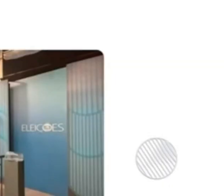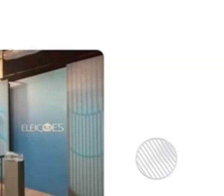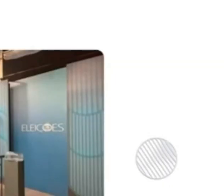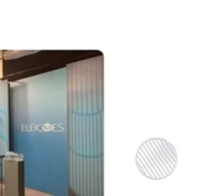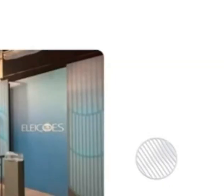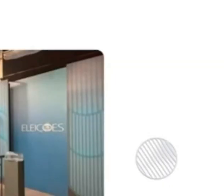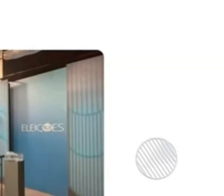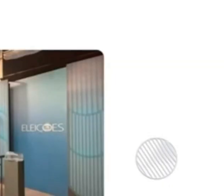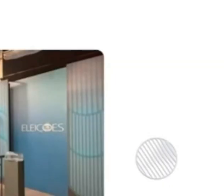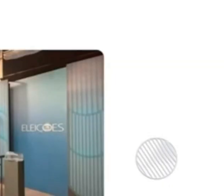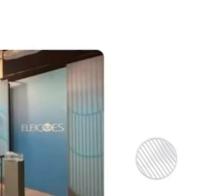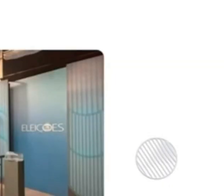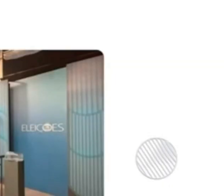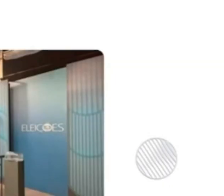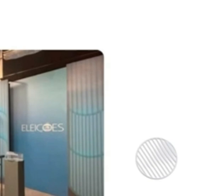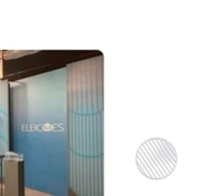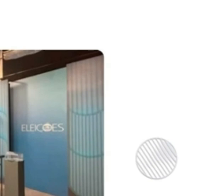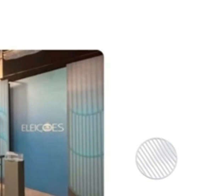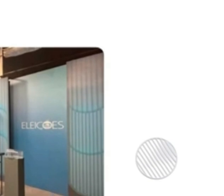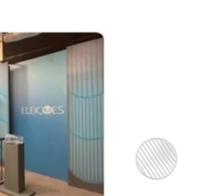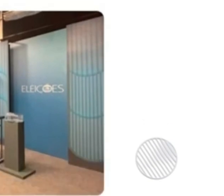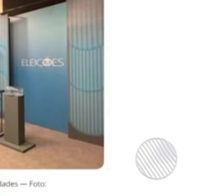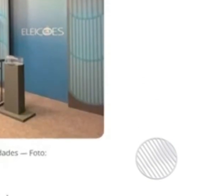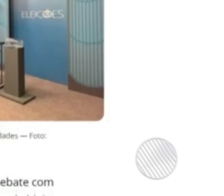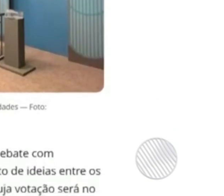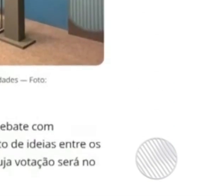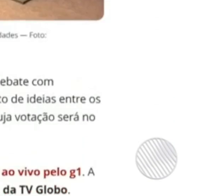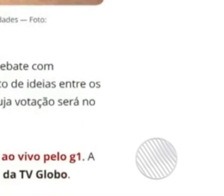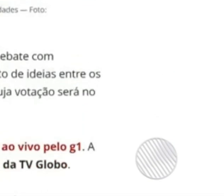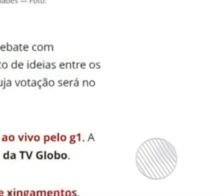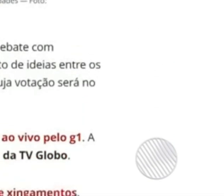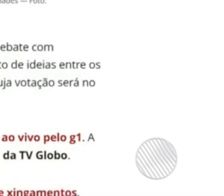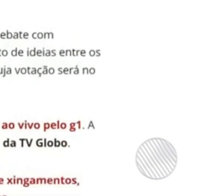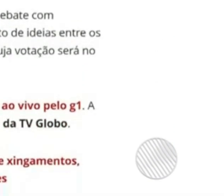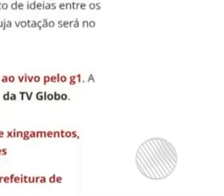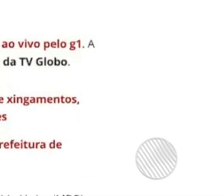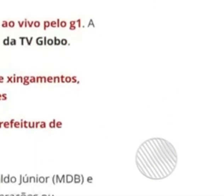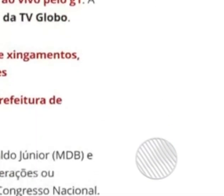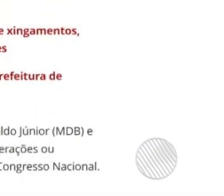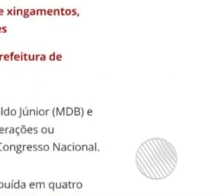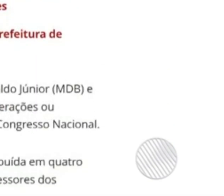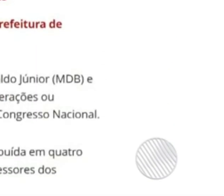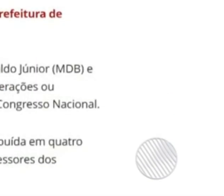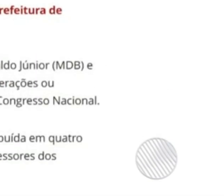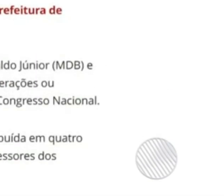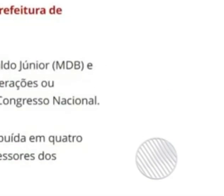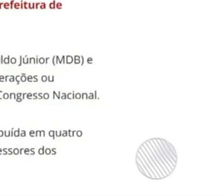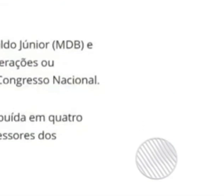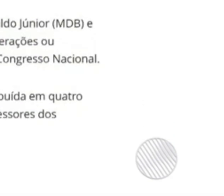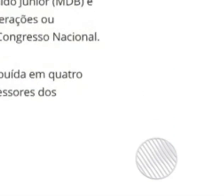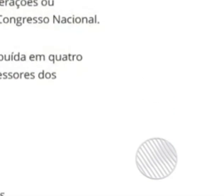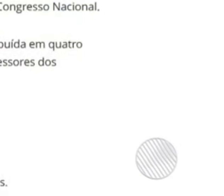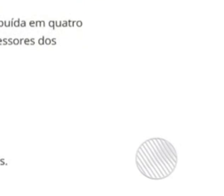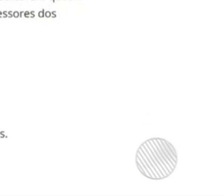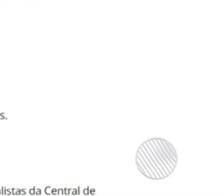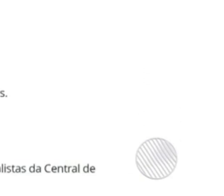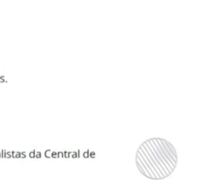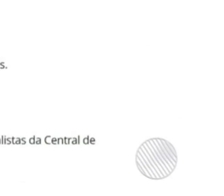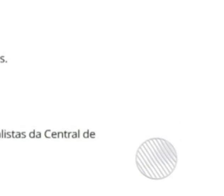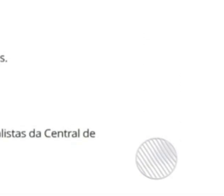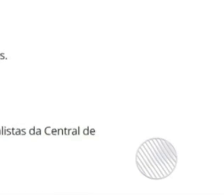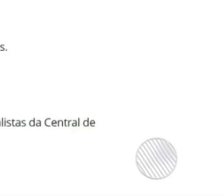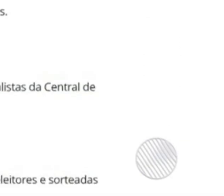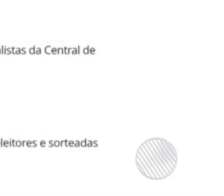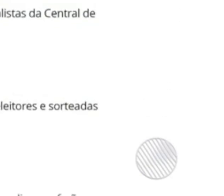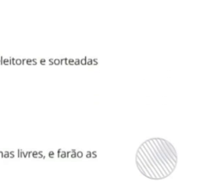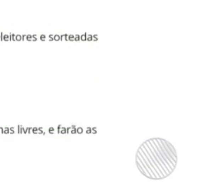encontrar assim a página. Debate da TV Bahia em Salvador, com horário, tudo que participar, né? Quais são as cidades. E eu vou destacar aqui nossa Feira